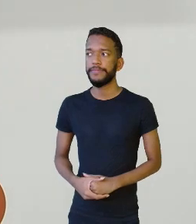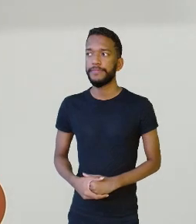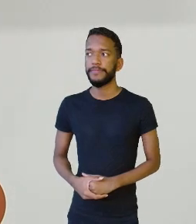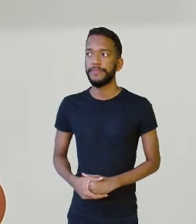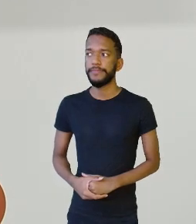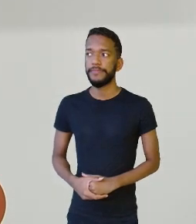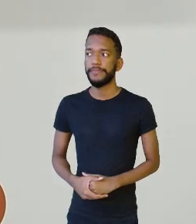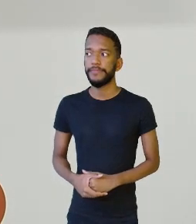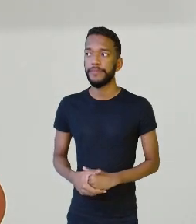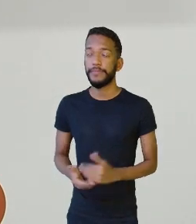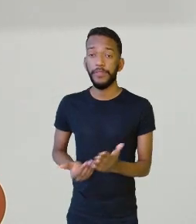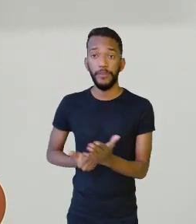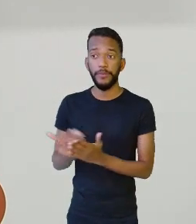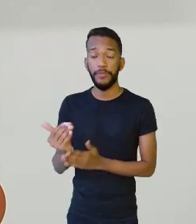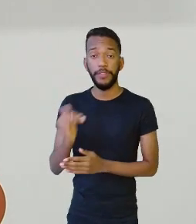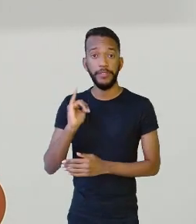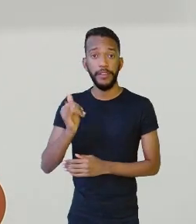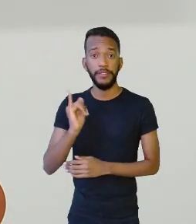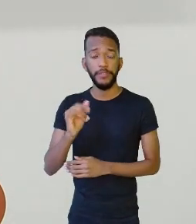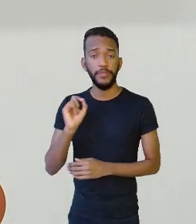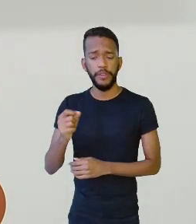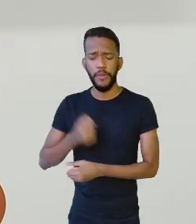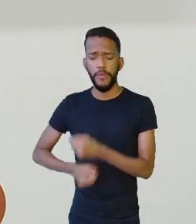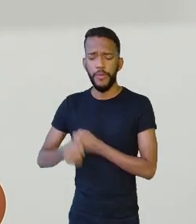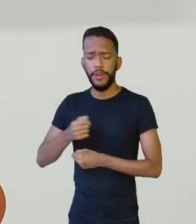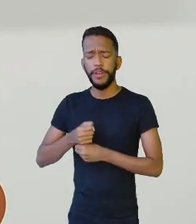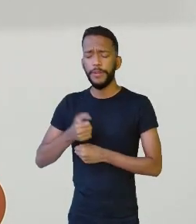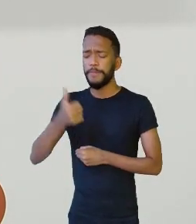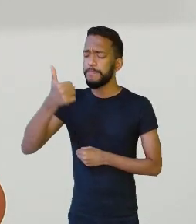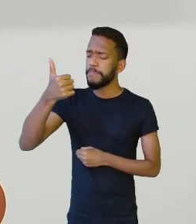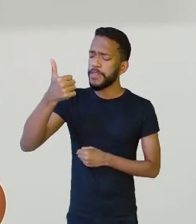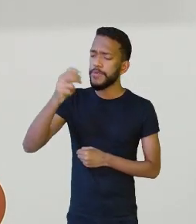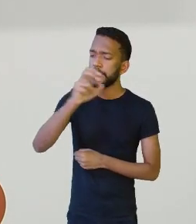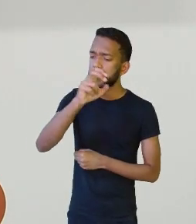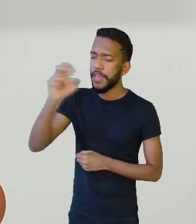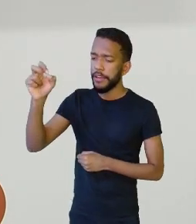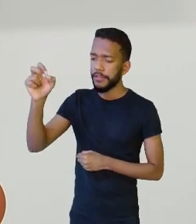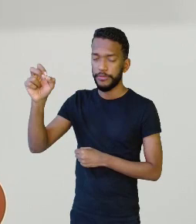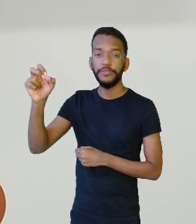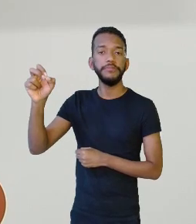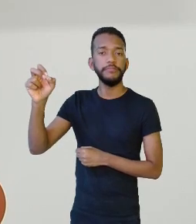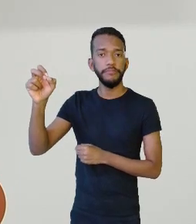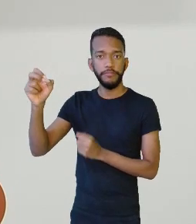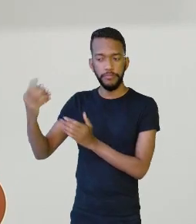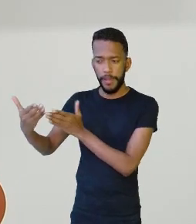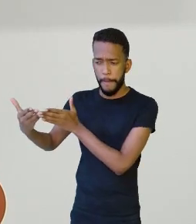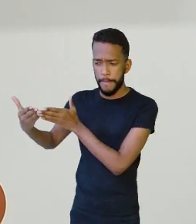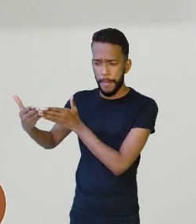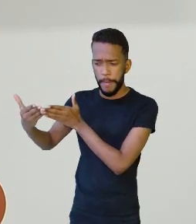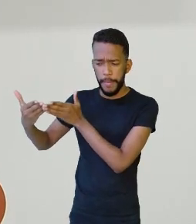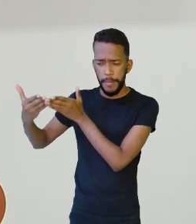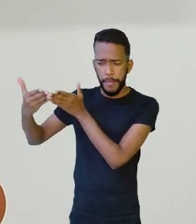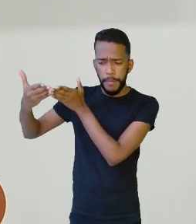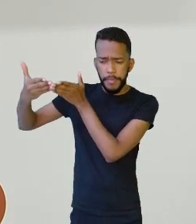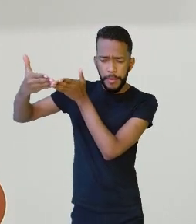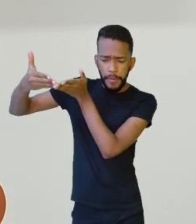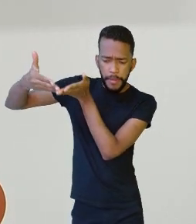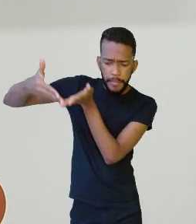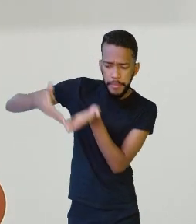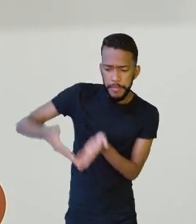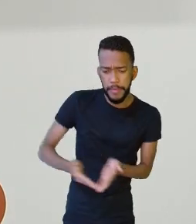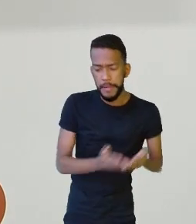Então, começando a nossa narração, o ano era 1500. Chegavam ao Brasil